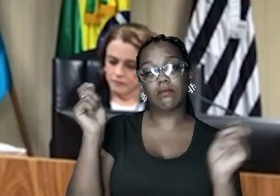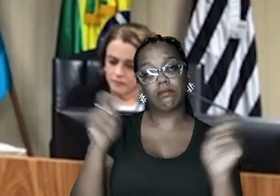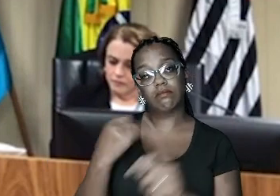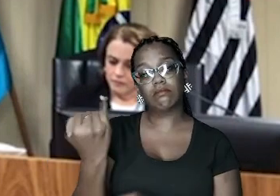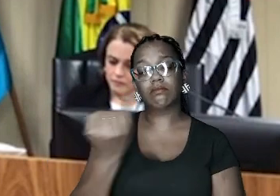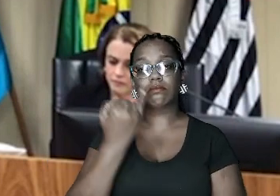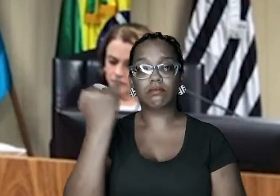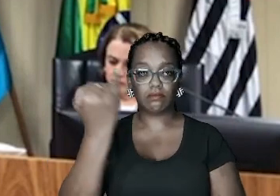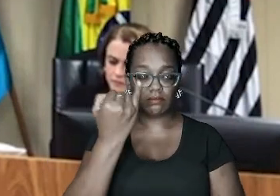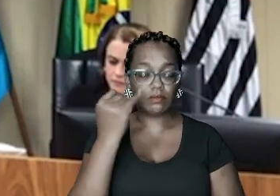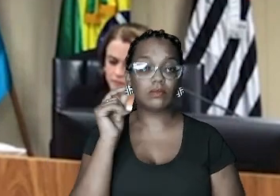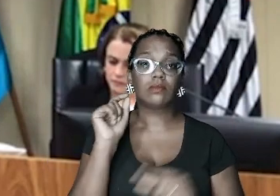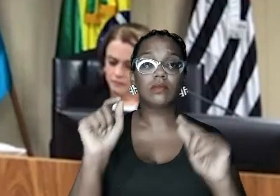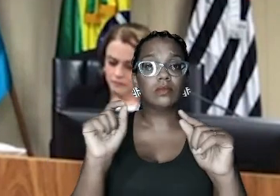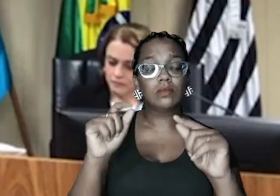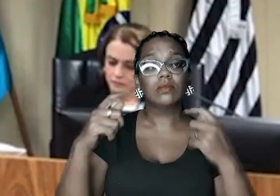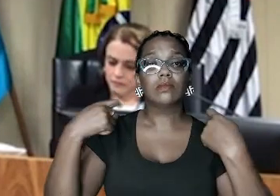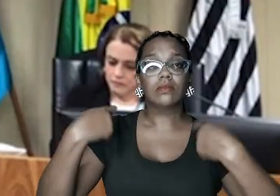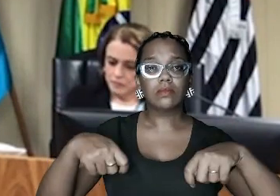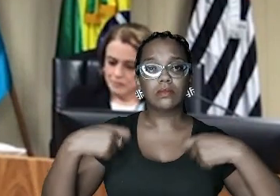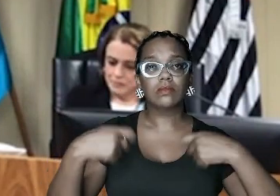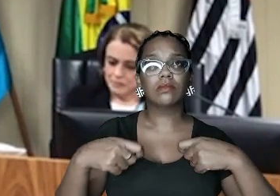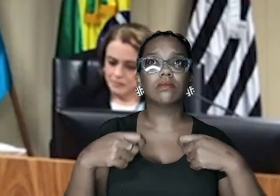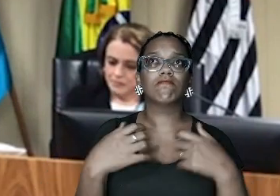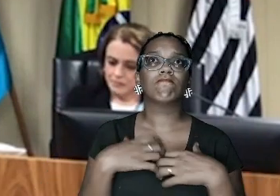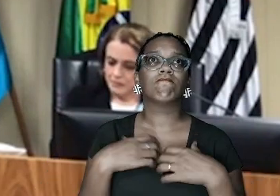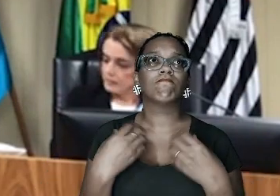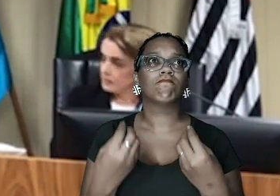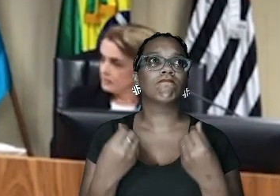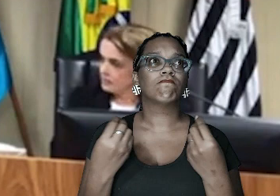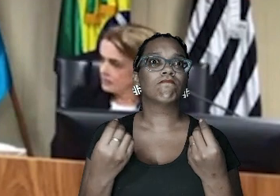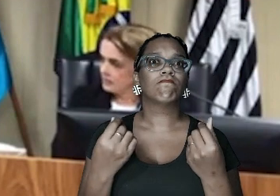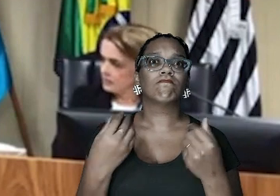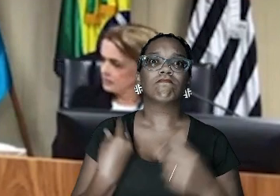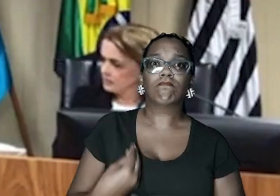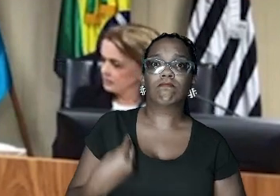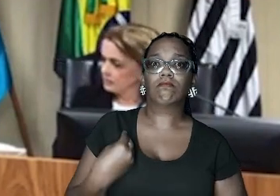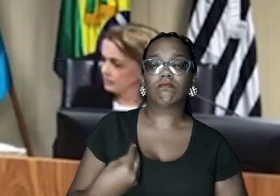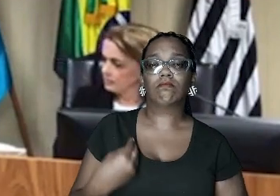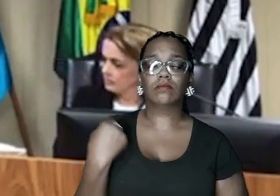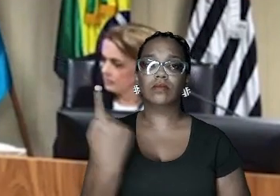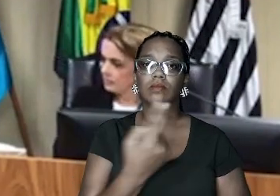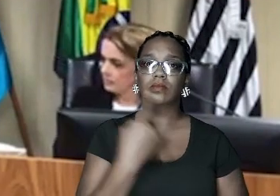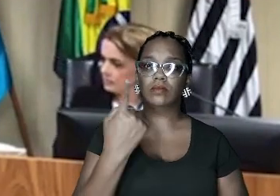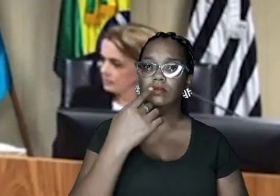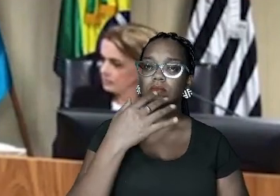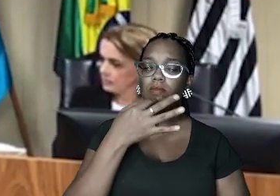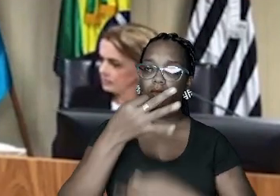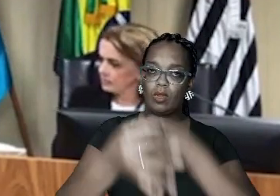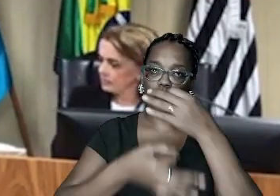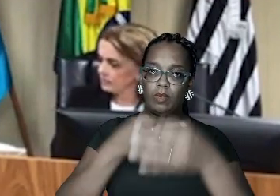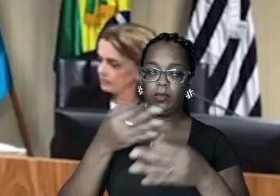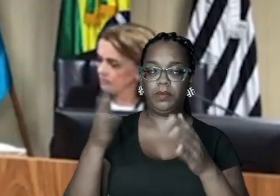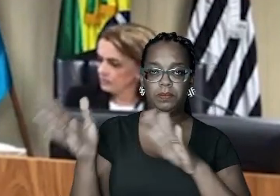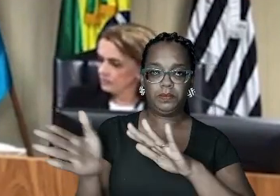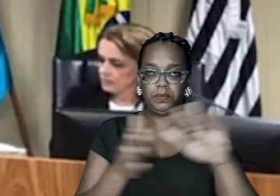e que deve de alguma forma estar presente nas nossas considerações um outro aspecto que